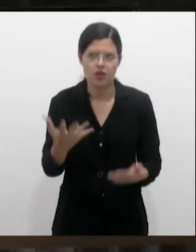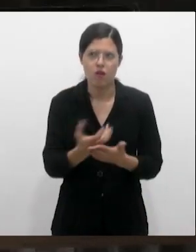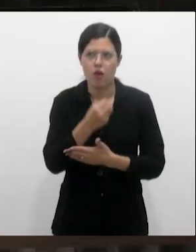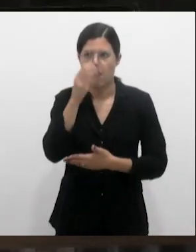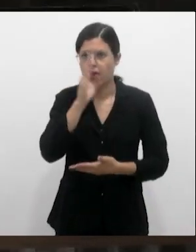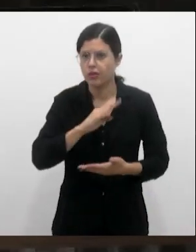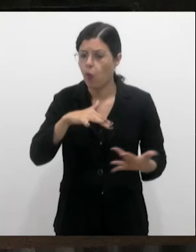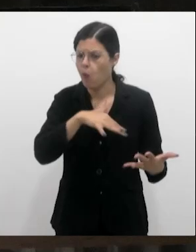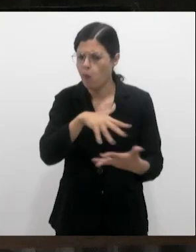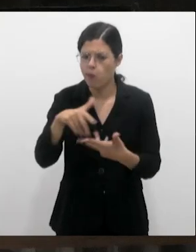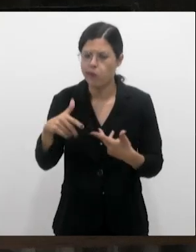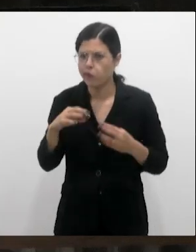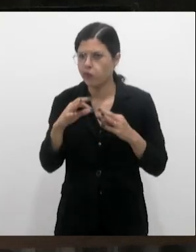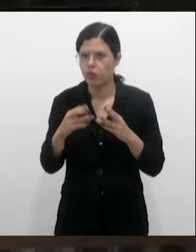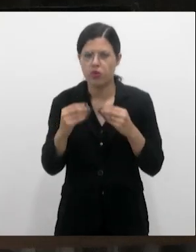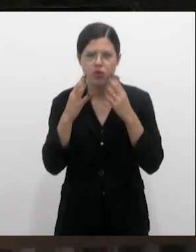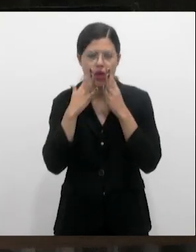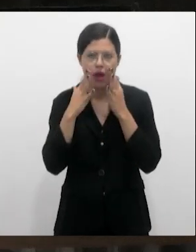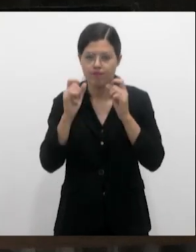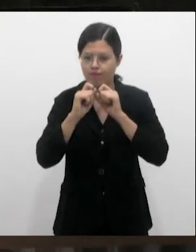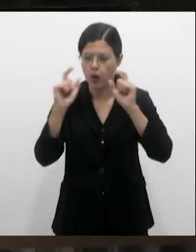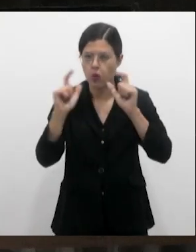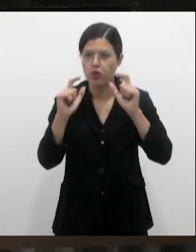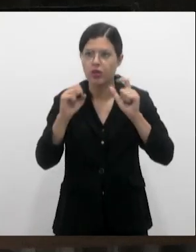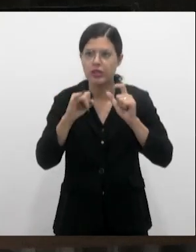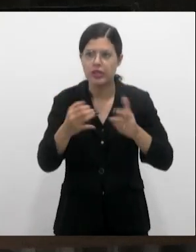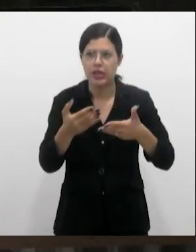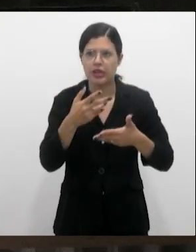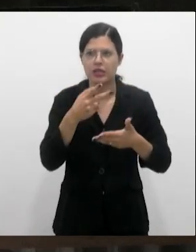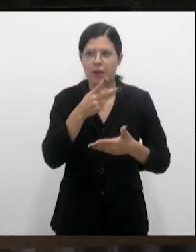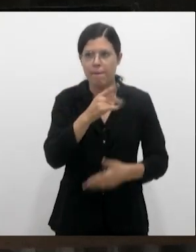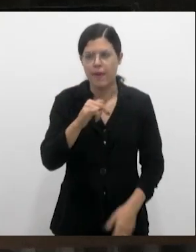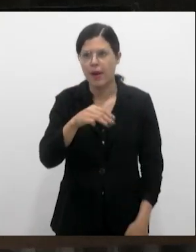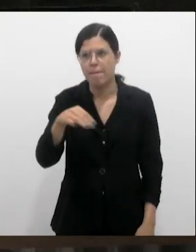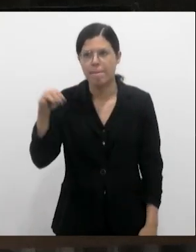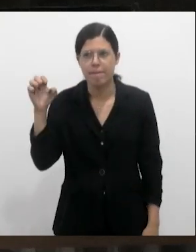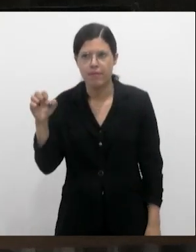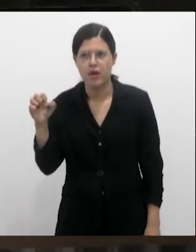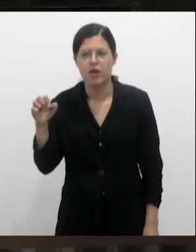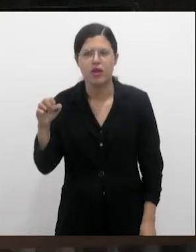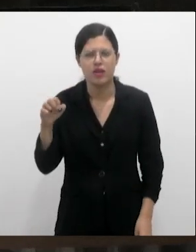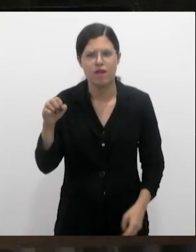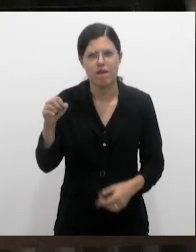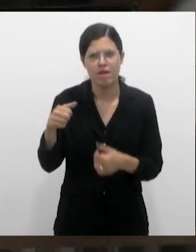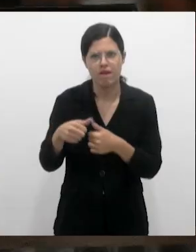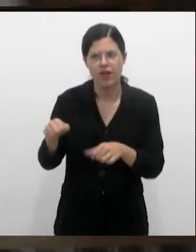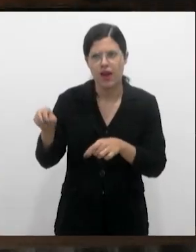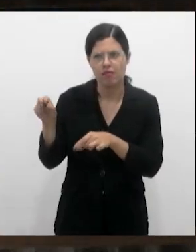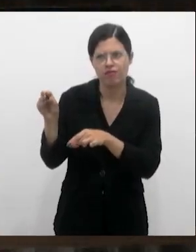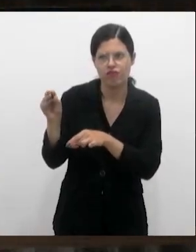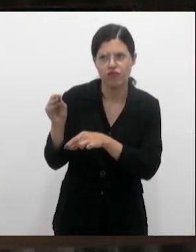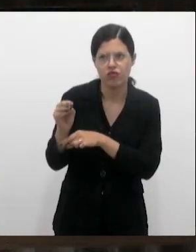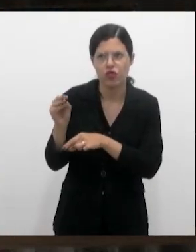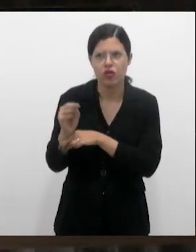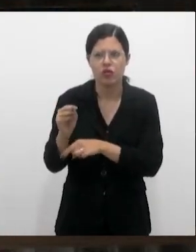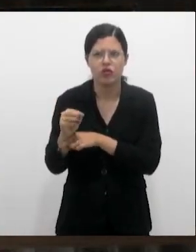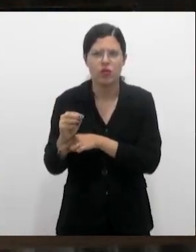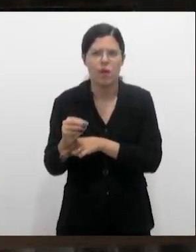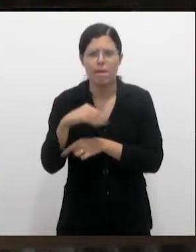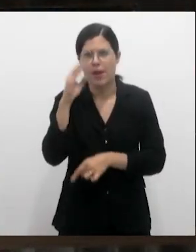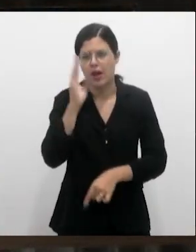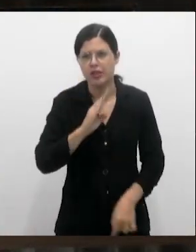acordando. Então preste atenção se tu quer ser pai e mãe de marmanjo para ficar sustentando não só o Brasil, mas esse